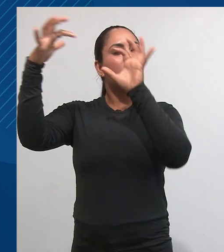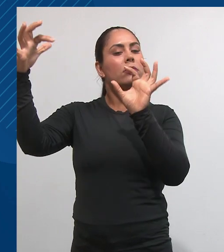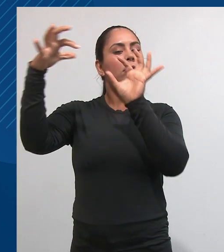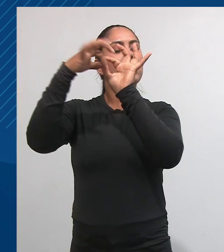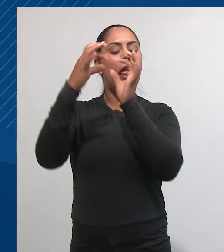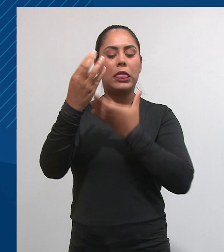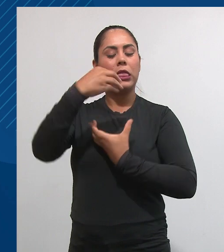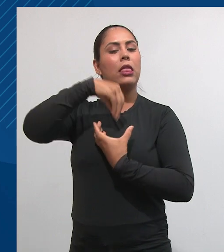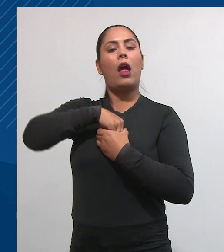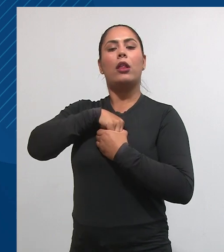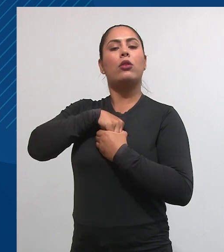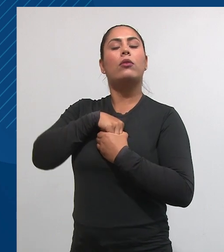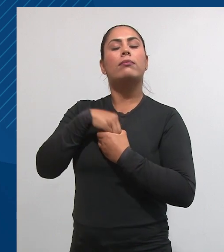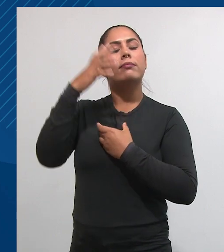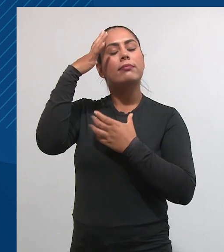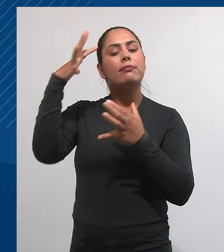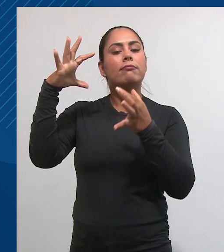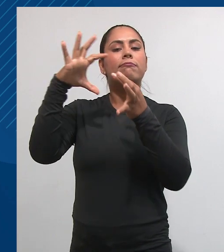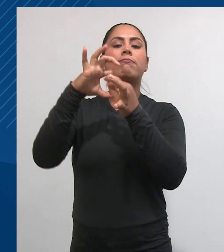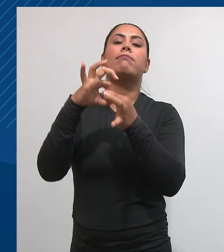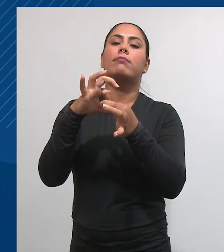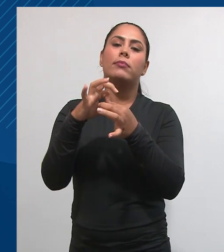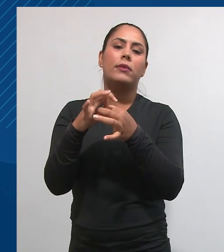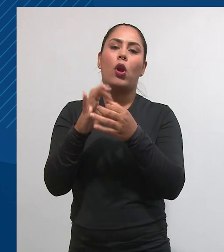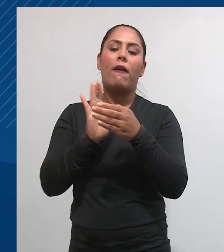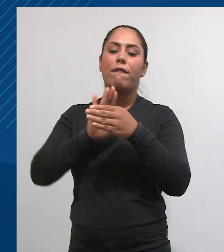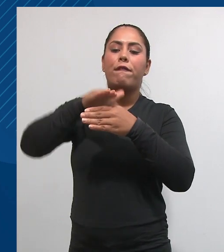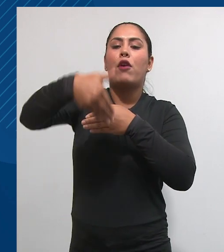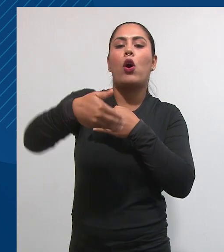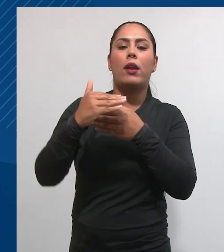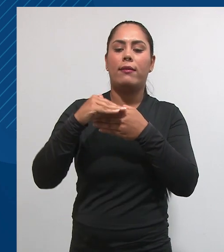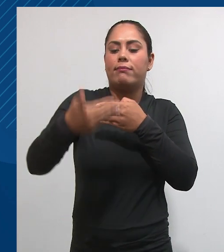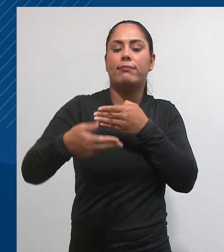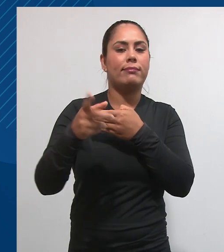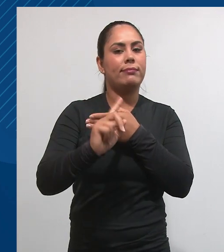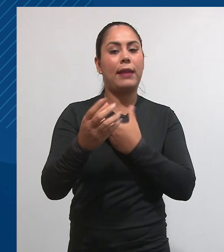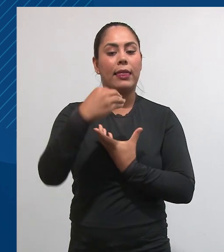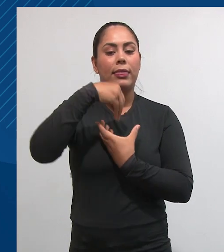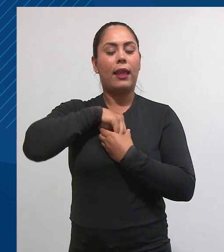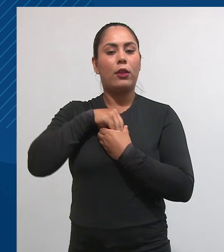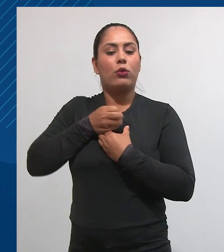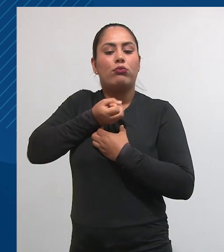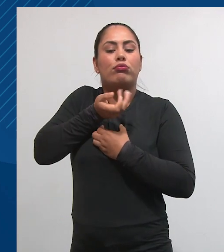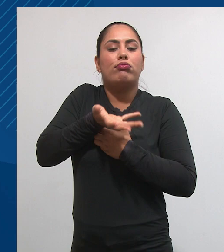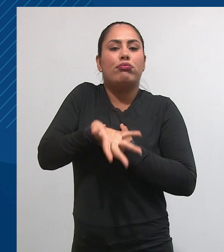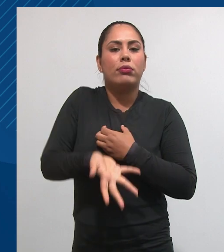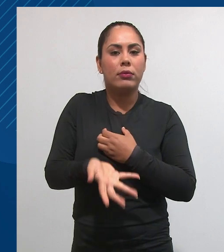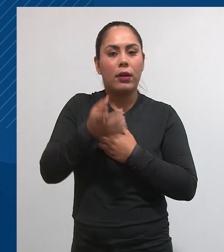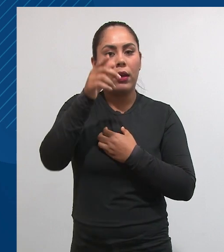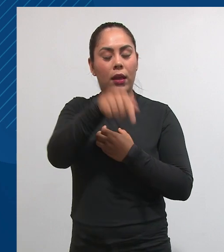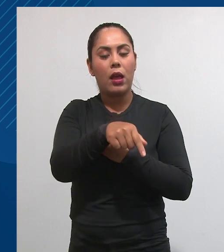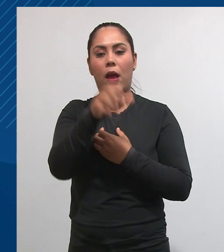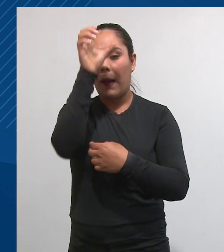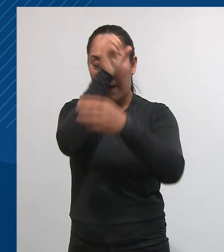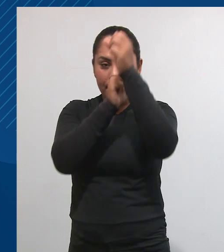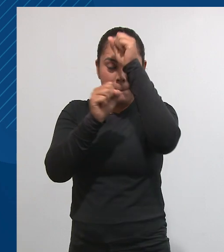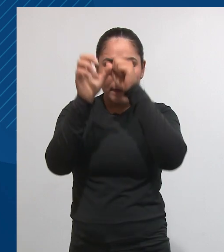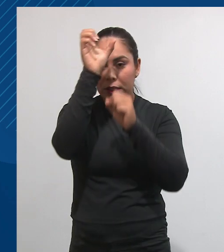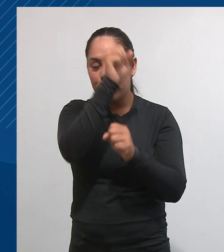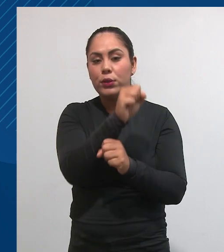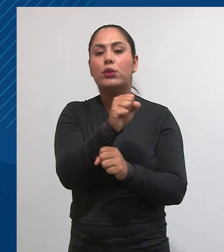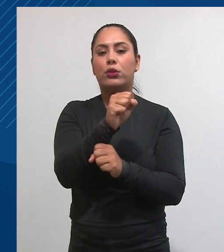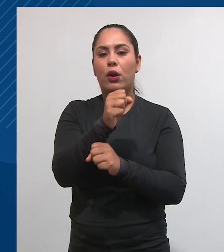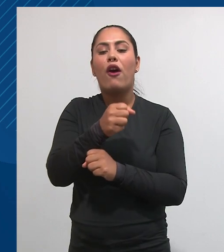de dentro, não vem de fora para dentro, é de dentro para fora. E tudo isso eu aprendi com minha